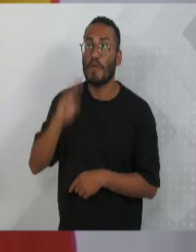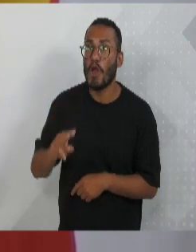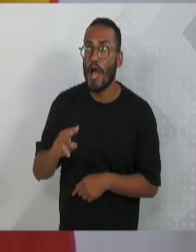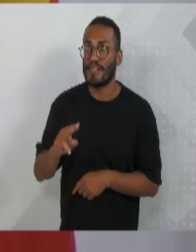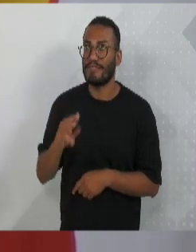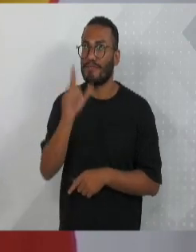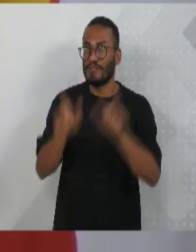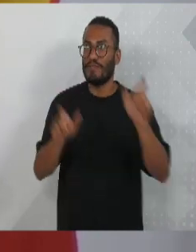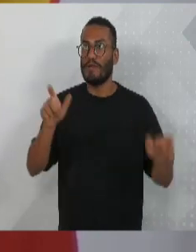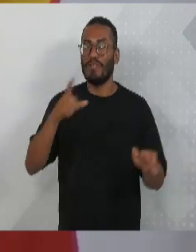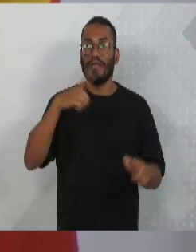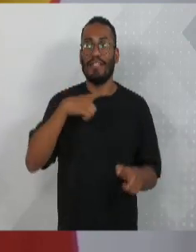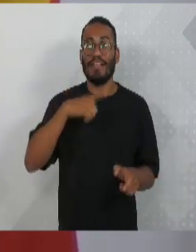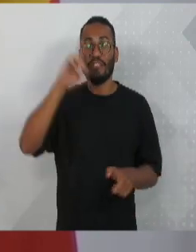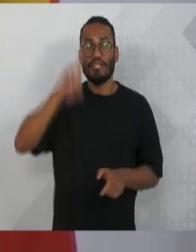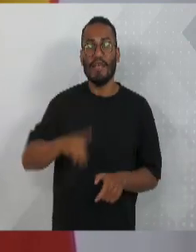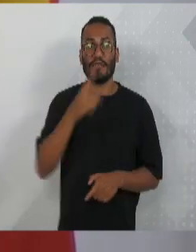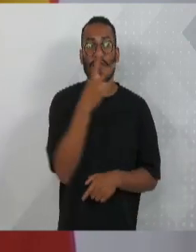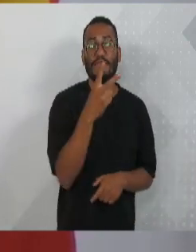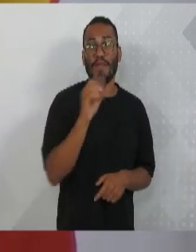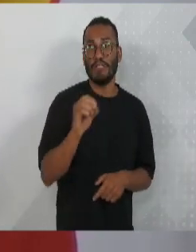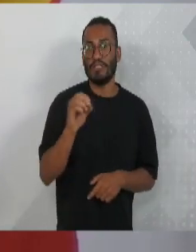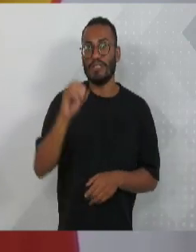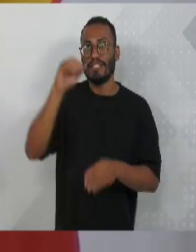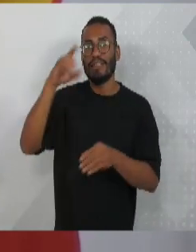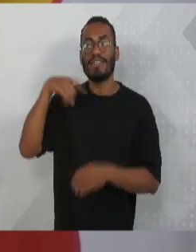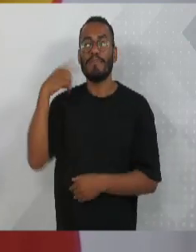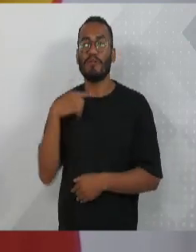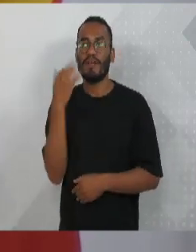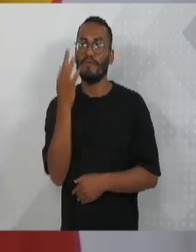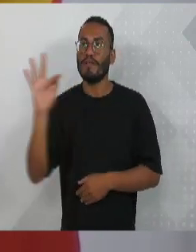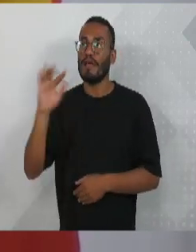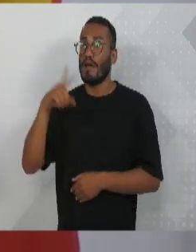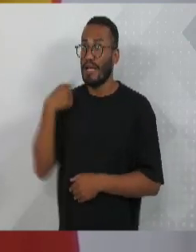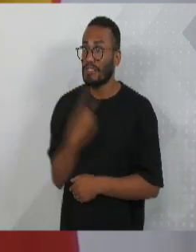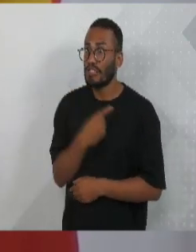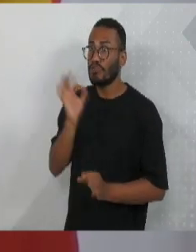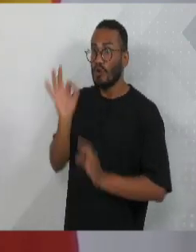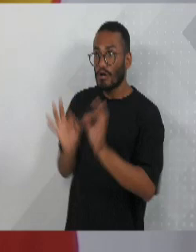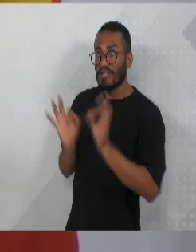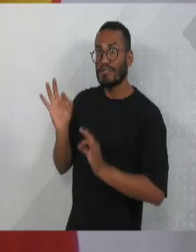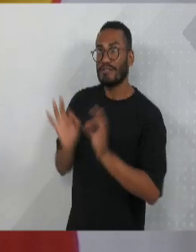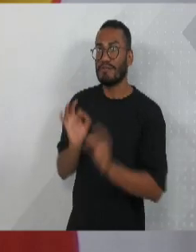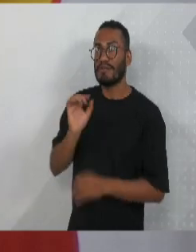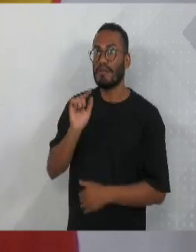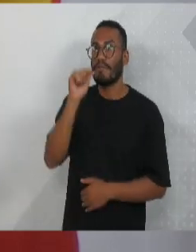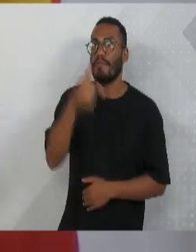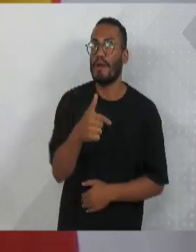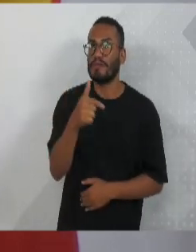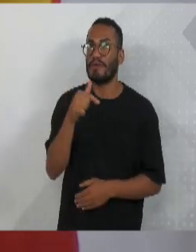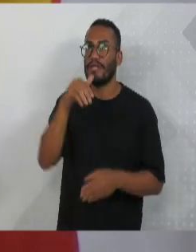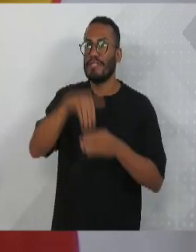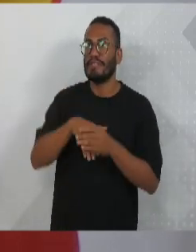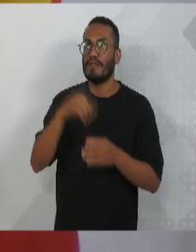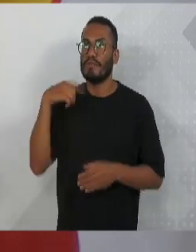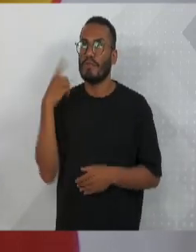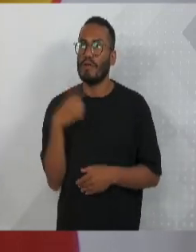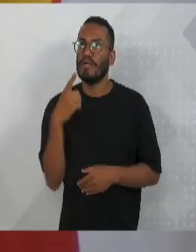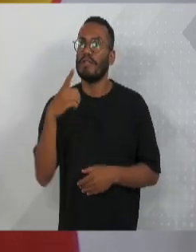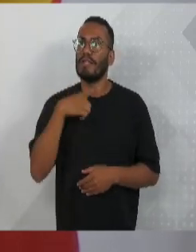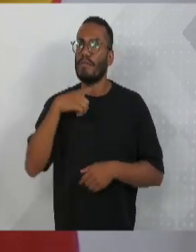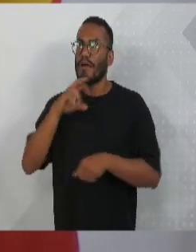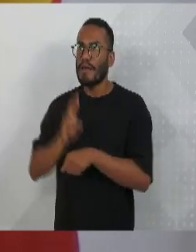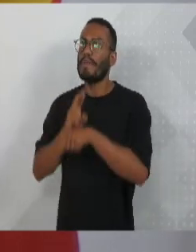tem direito a 20 Deputado federais Então vamos organizar que na próxima eleição para Deputado tem uma